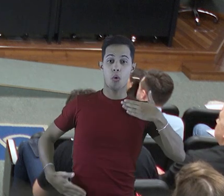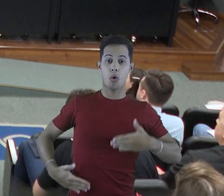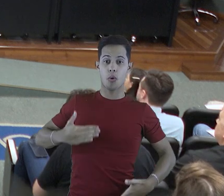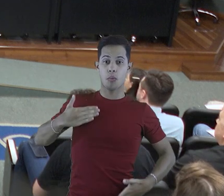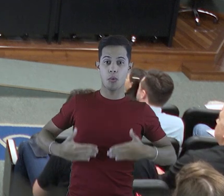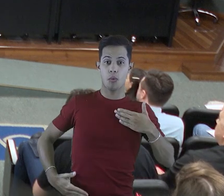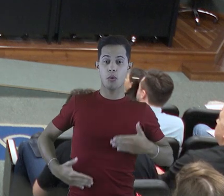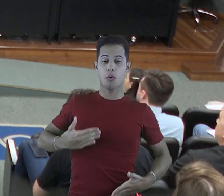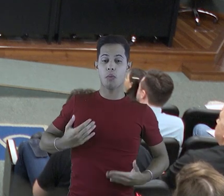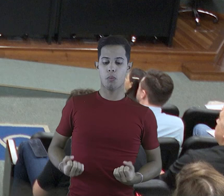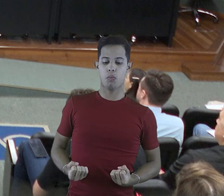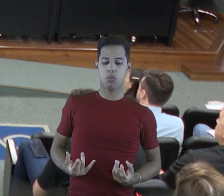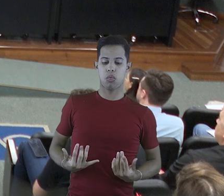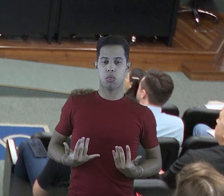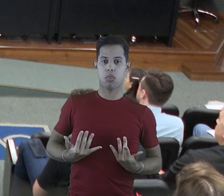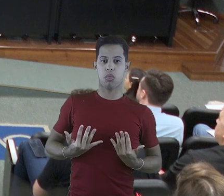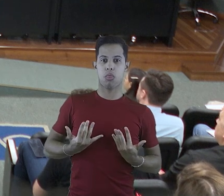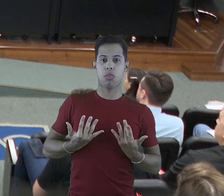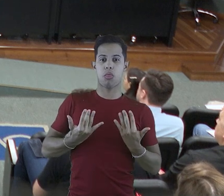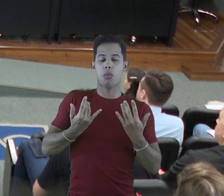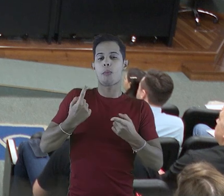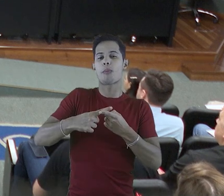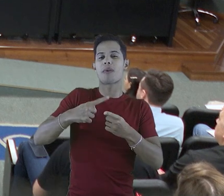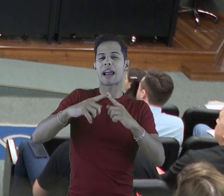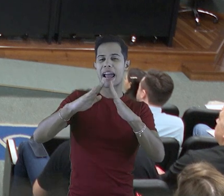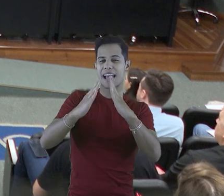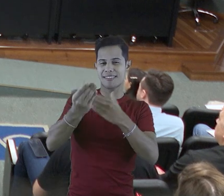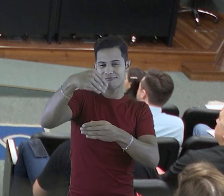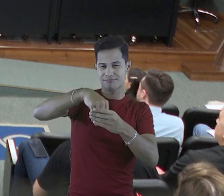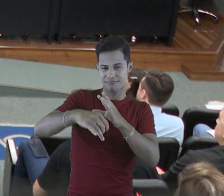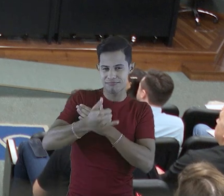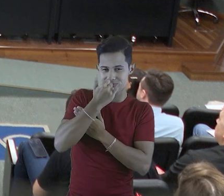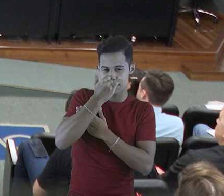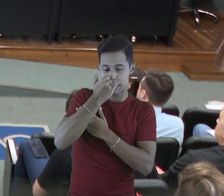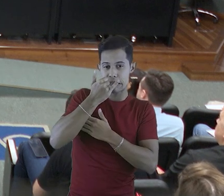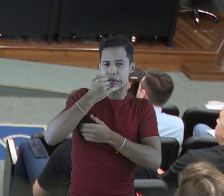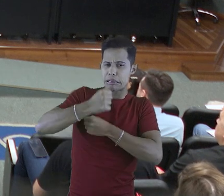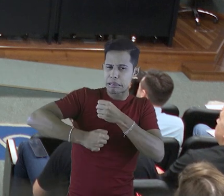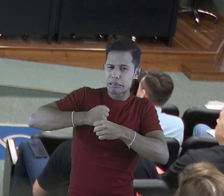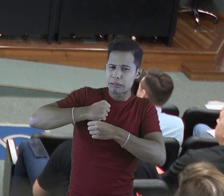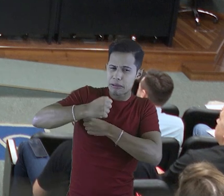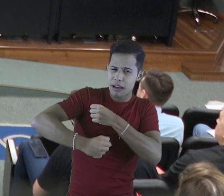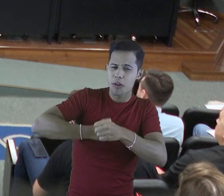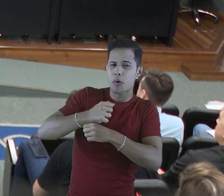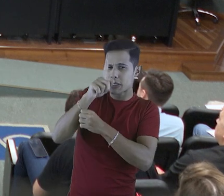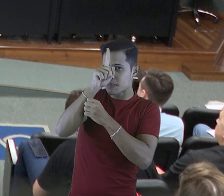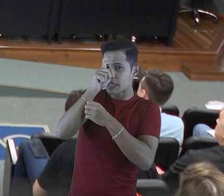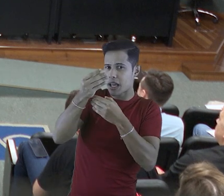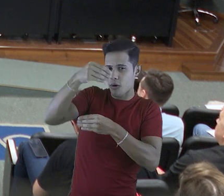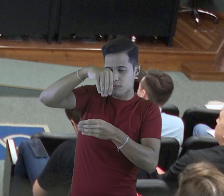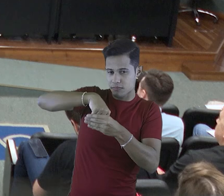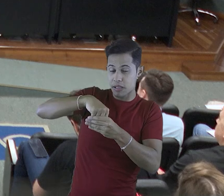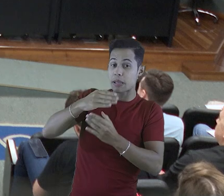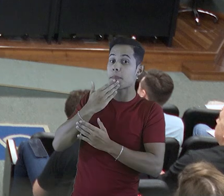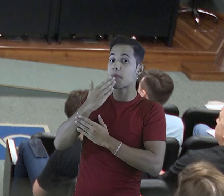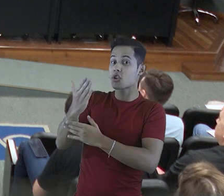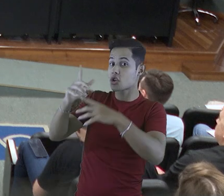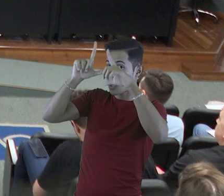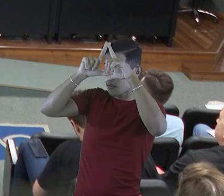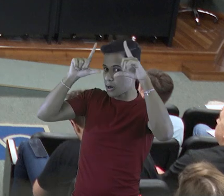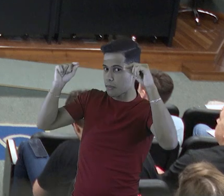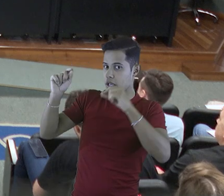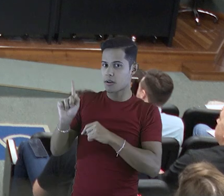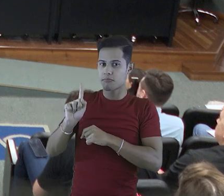queimado por um acidente doméstico. E ele ficou longos anos no hospital. E ele pedia para as enfermeiras que faziam os curativos